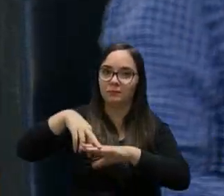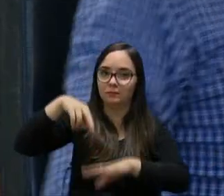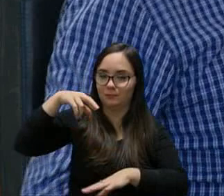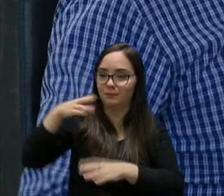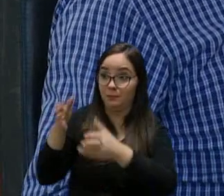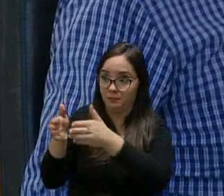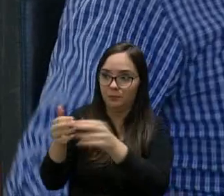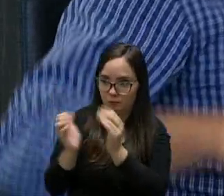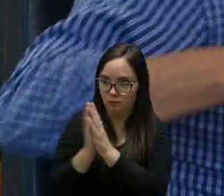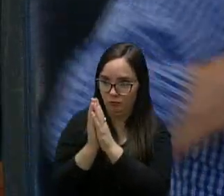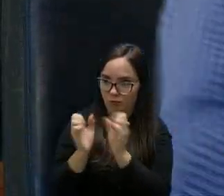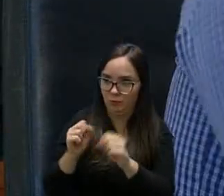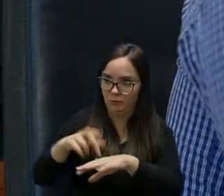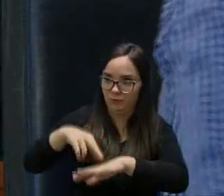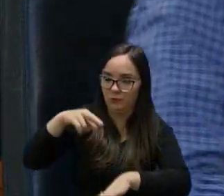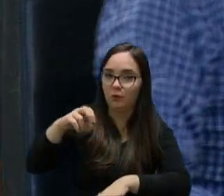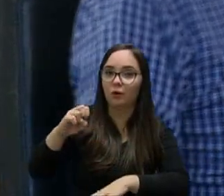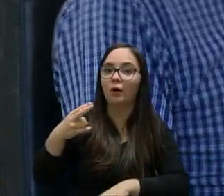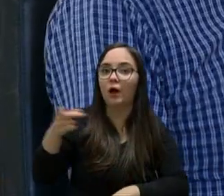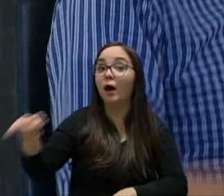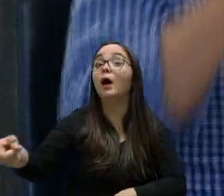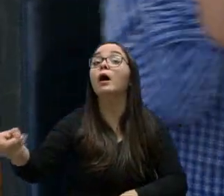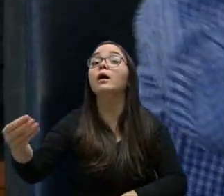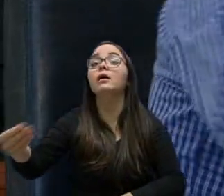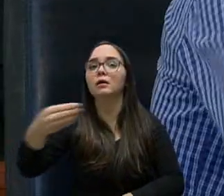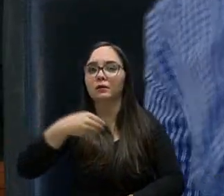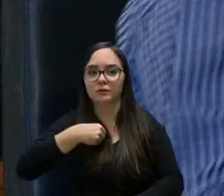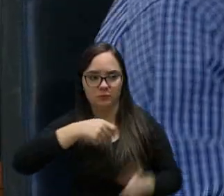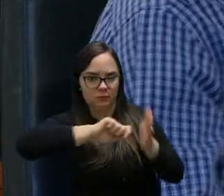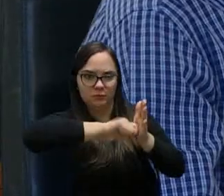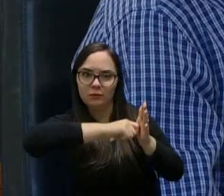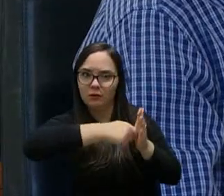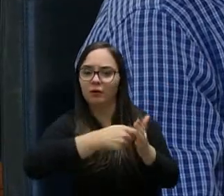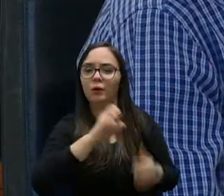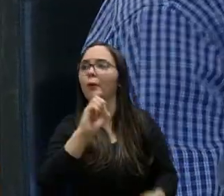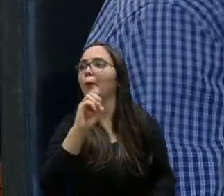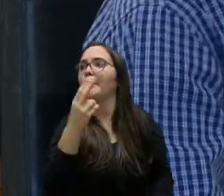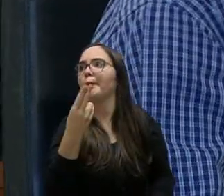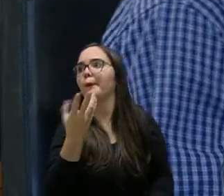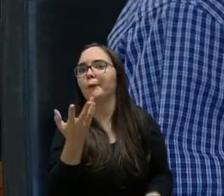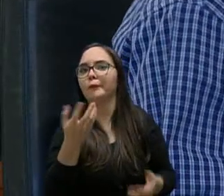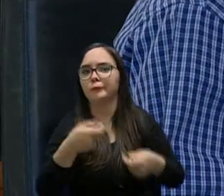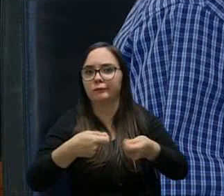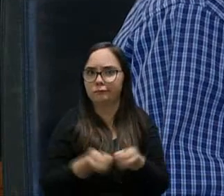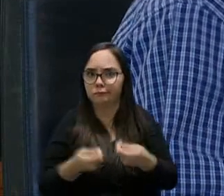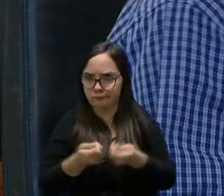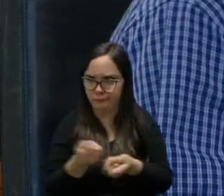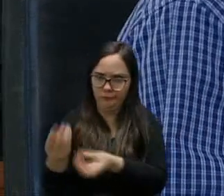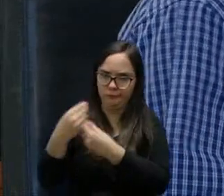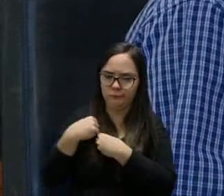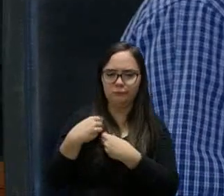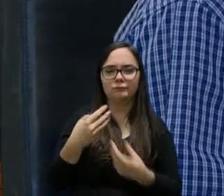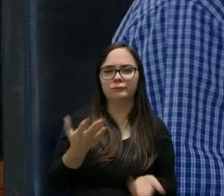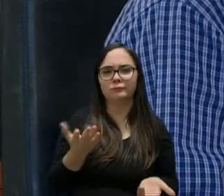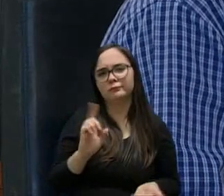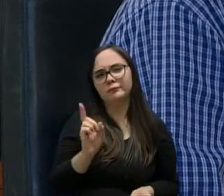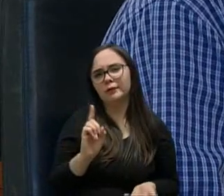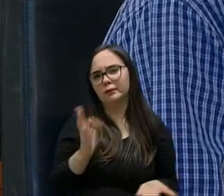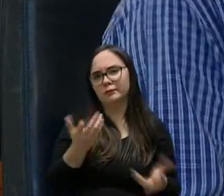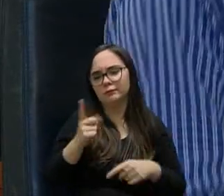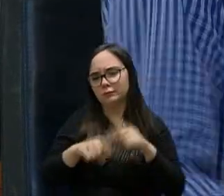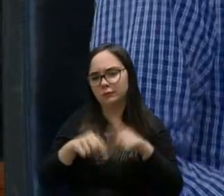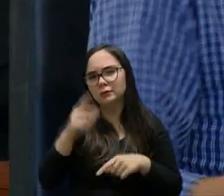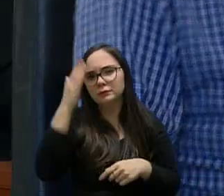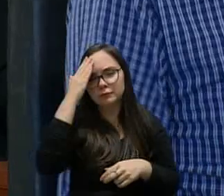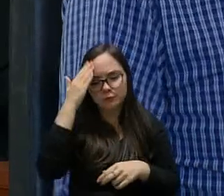que é um alicate para pessoa uma chave de fenda uma chave de grife e parece que instrumentadora instrumentador não é